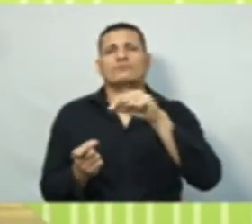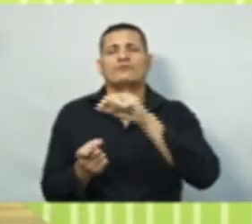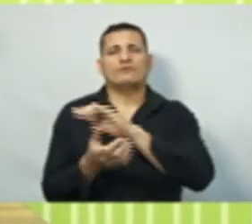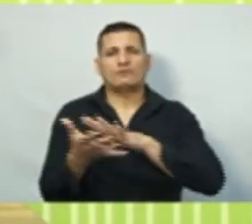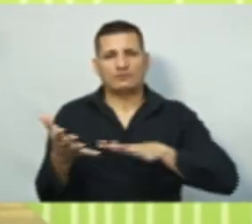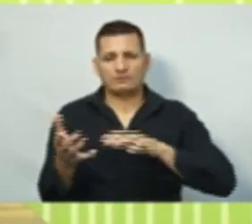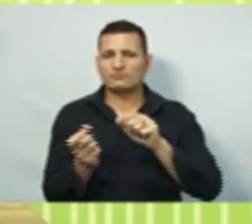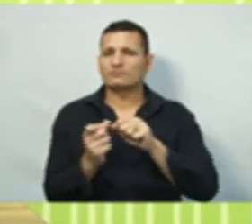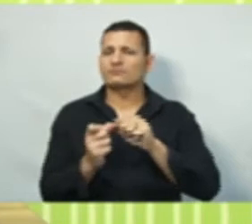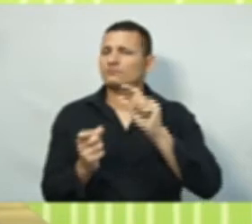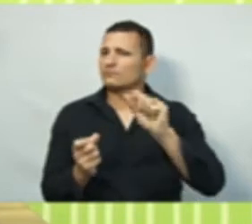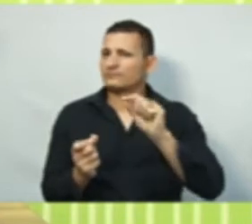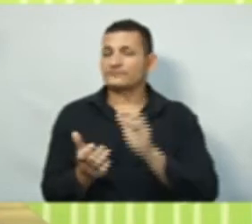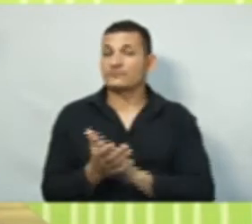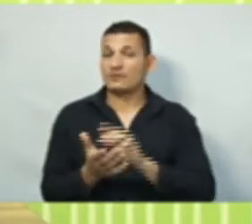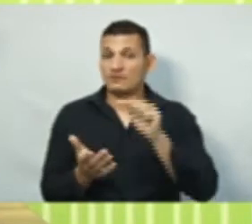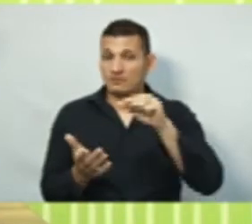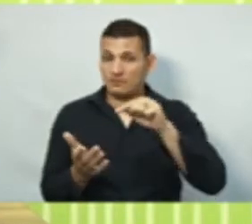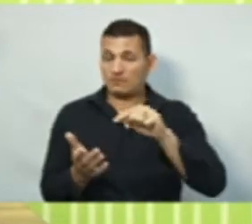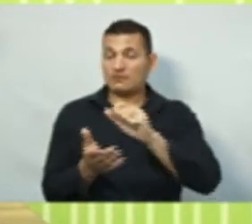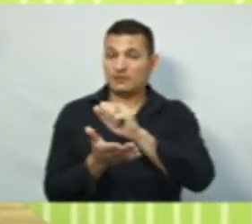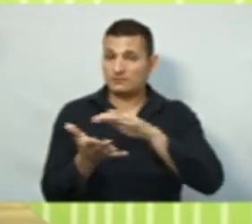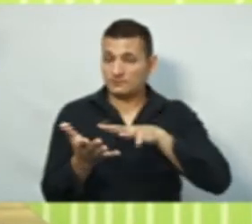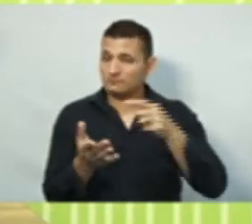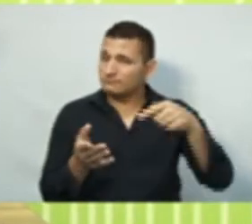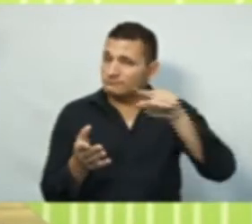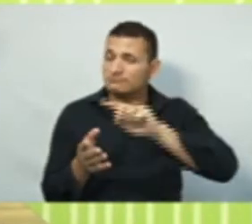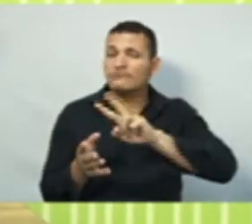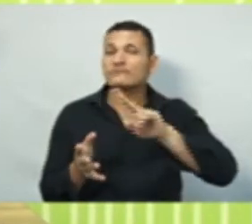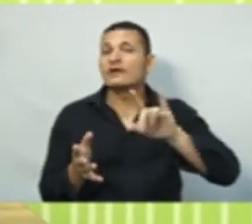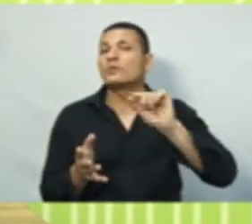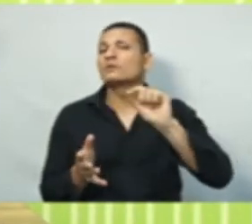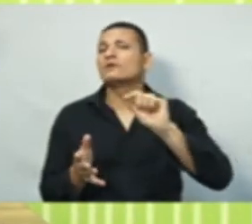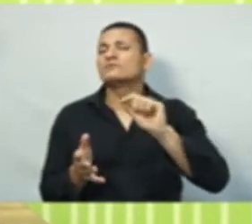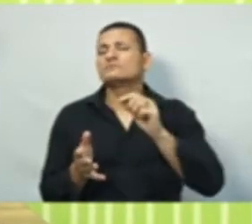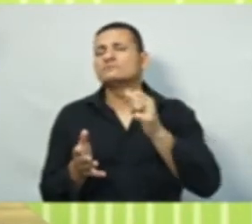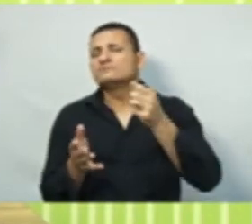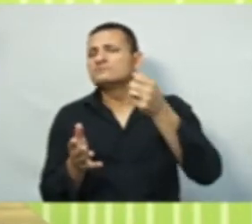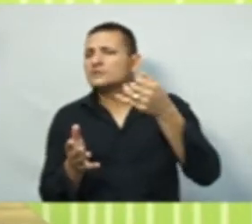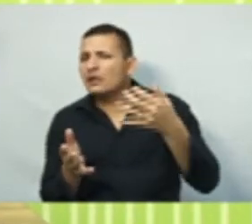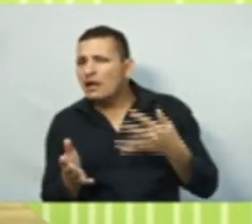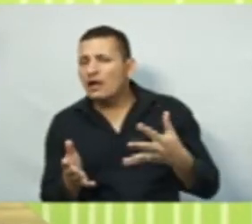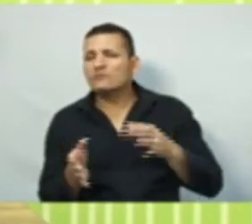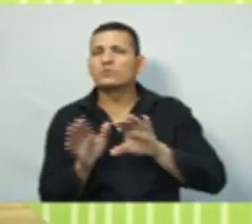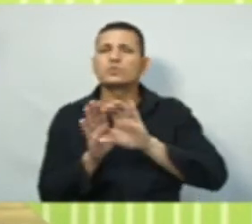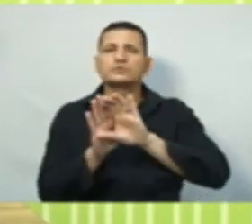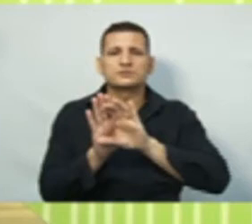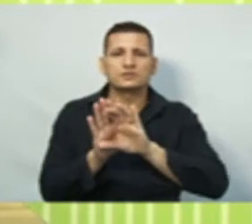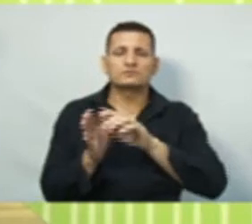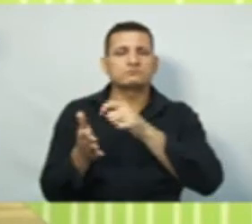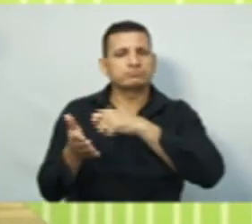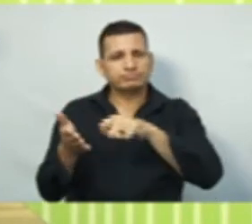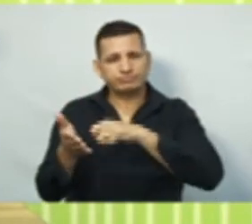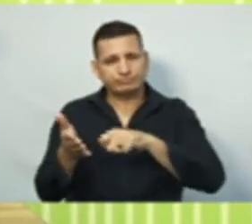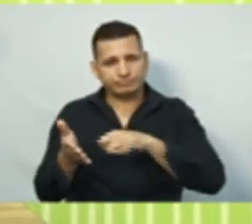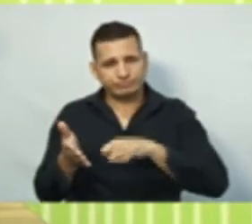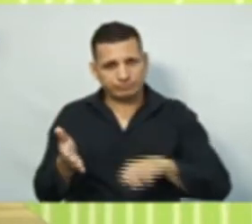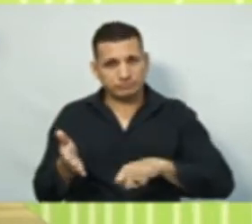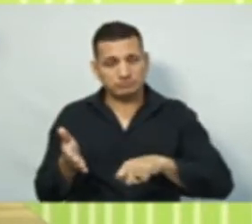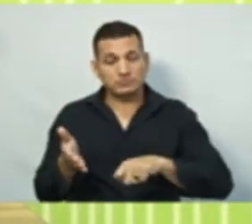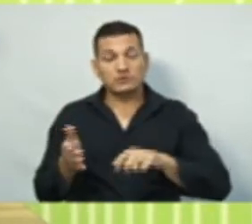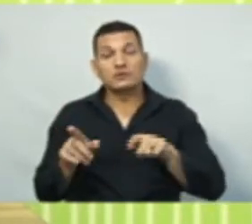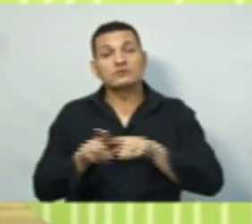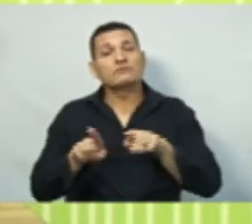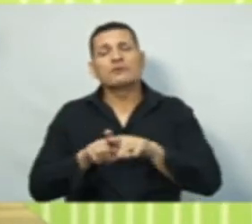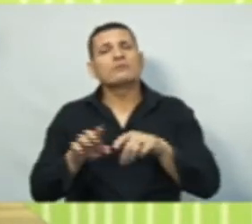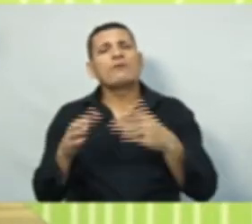atividade? Essa atividade vocês vão conceituar o que é Estatuto Social e vão dizer quais são os requisitos